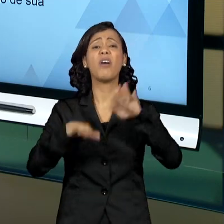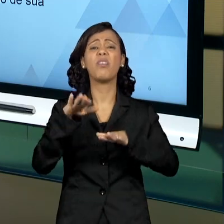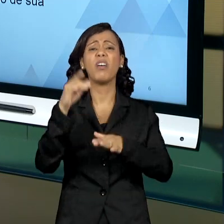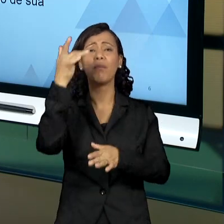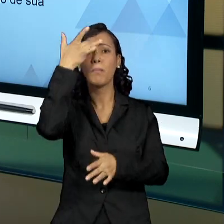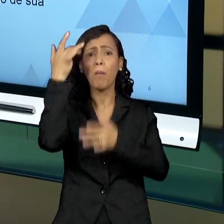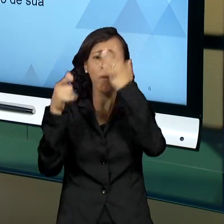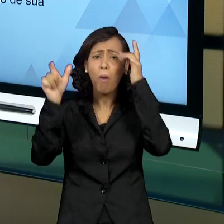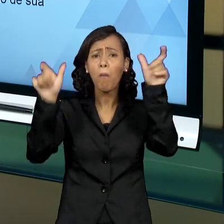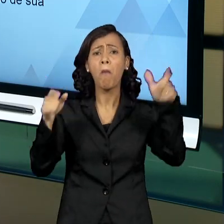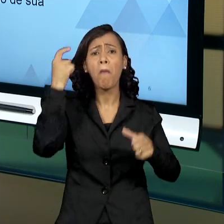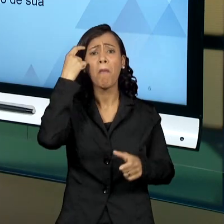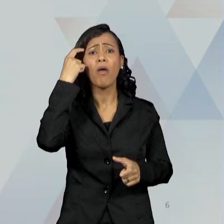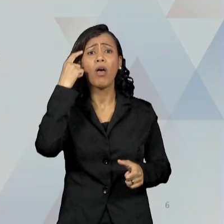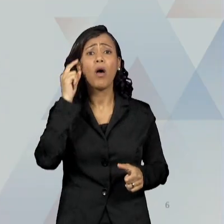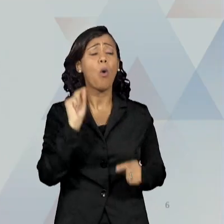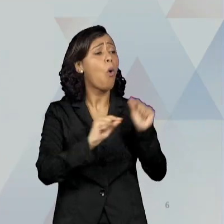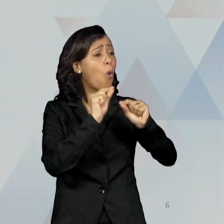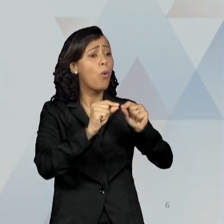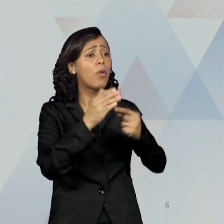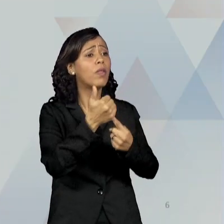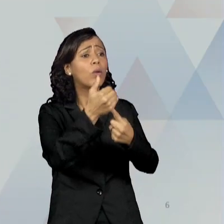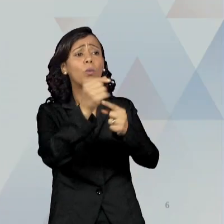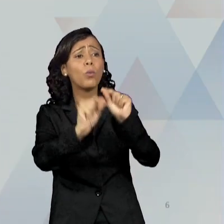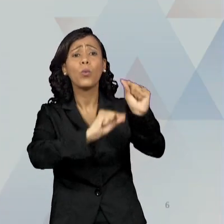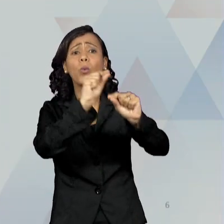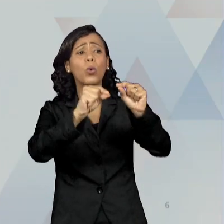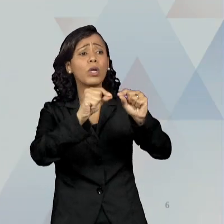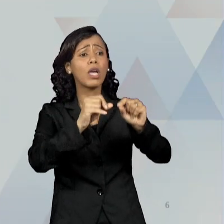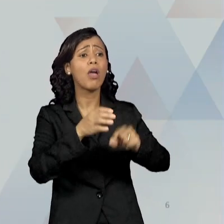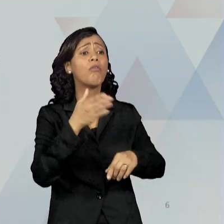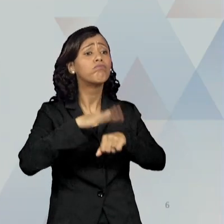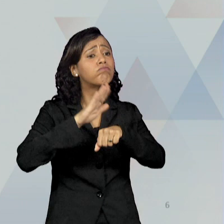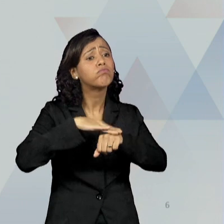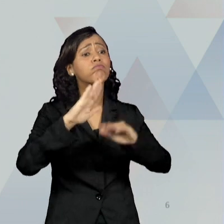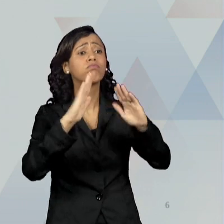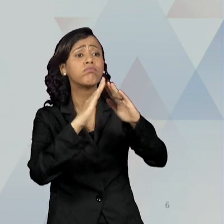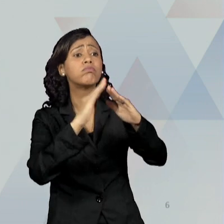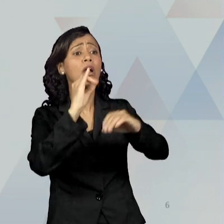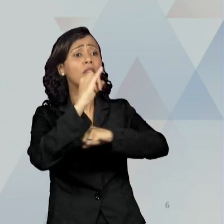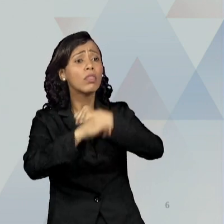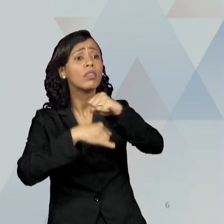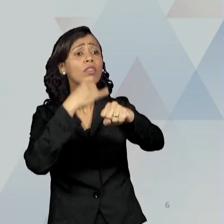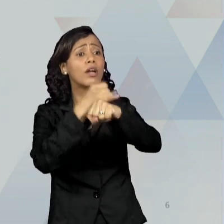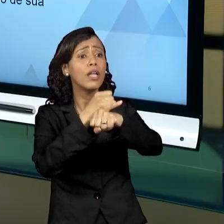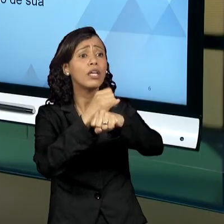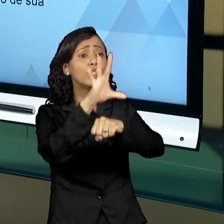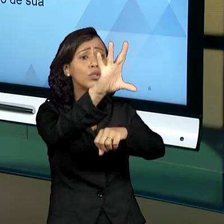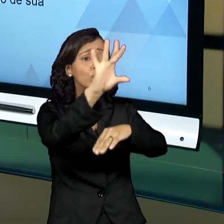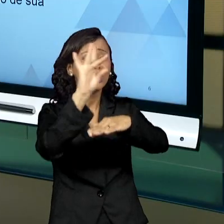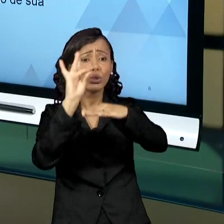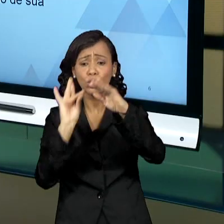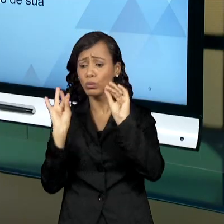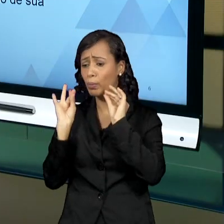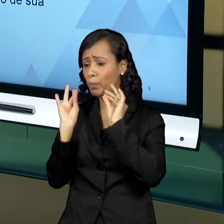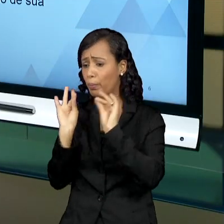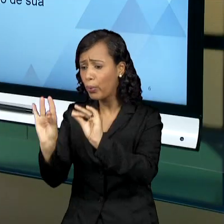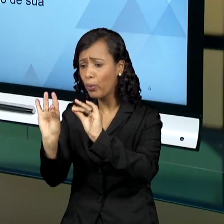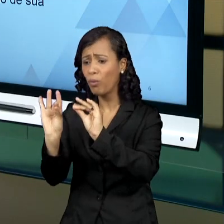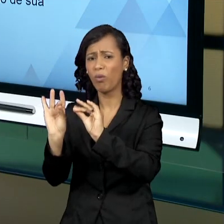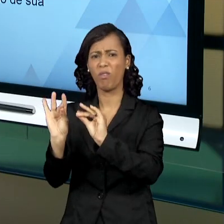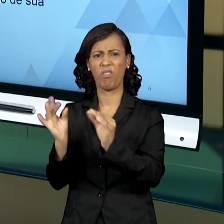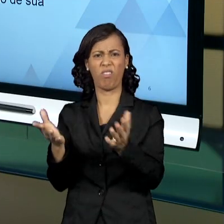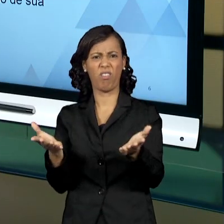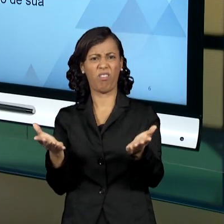tecnologia é pedir para o aluno ir para a internet, fazer uma pesquisa, copia e cola no Word, imprime, nem leu, nem